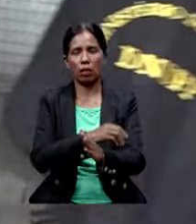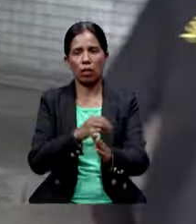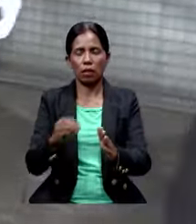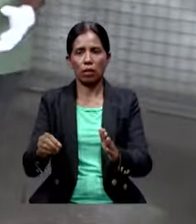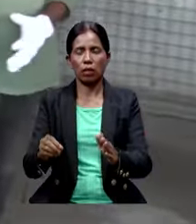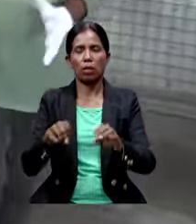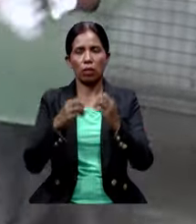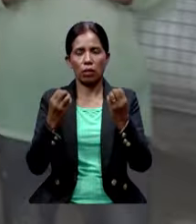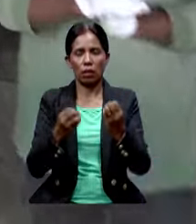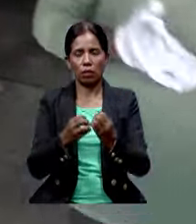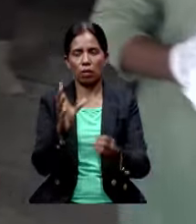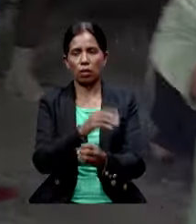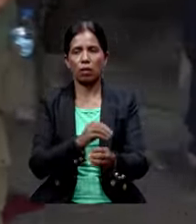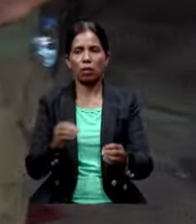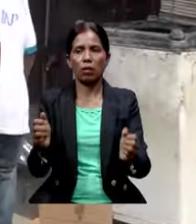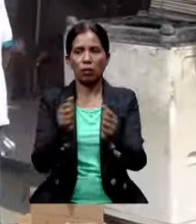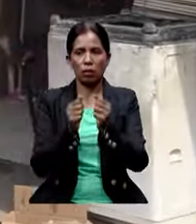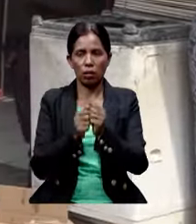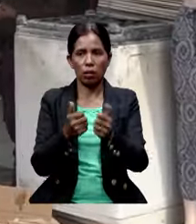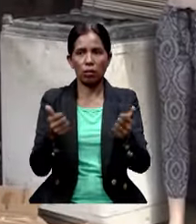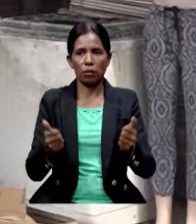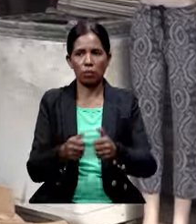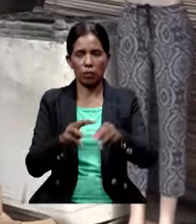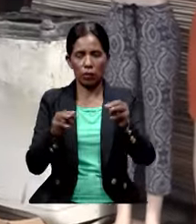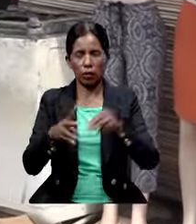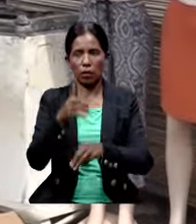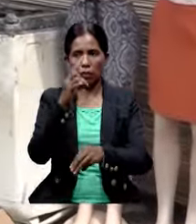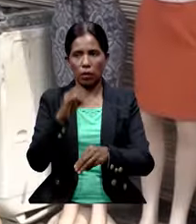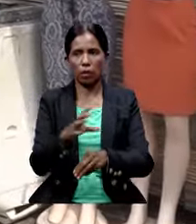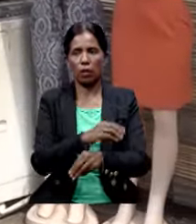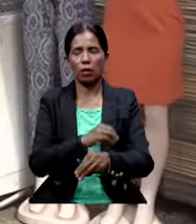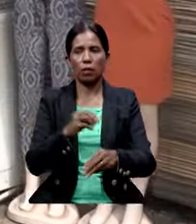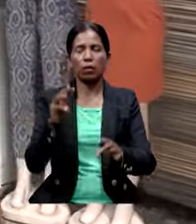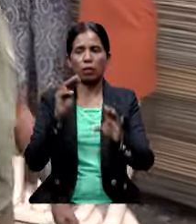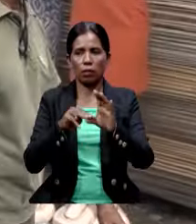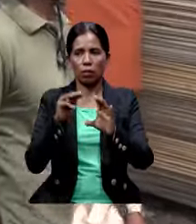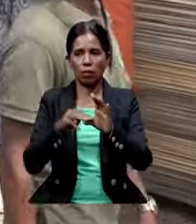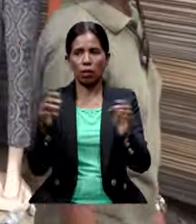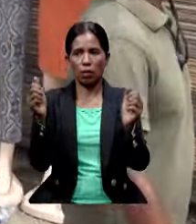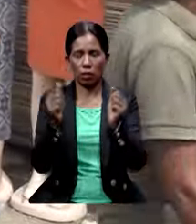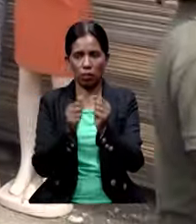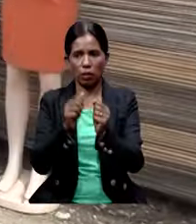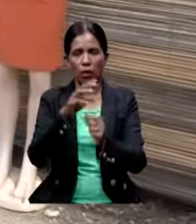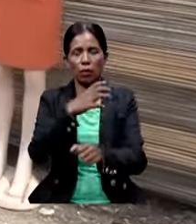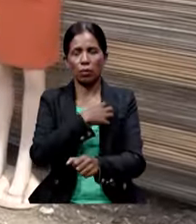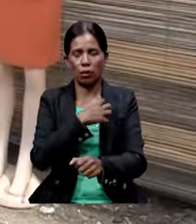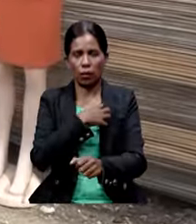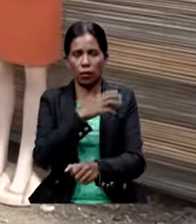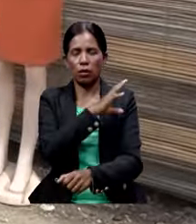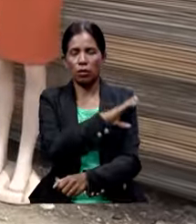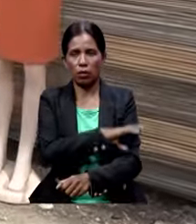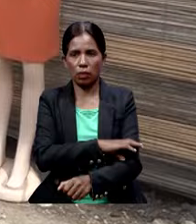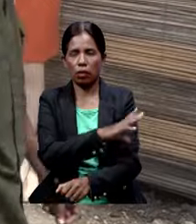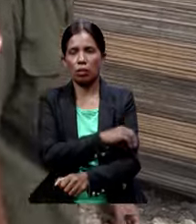na organização urbana hamutu co autoridade município dili zestão mercado acompanhamos polícia esquadra don